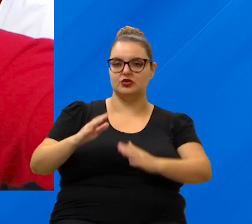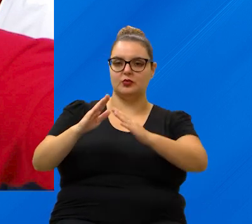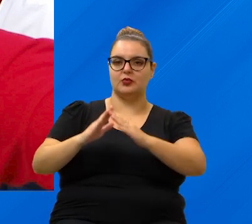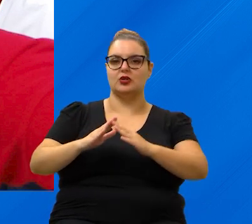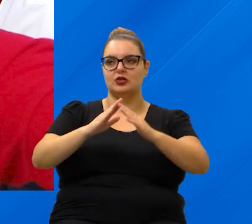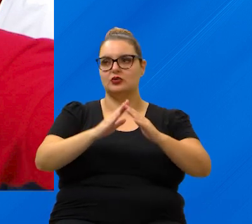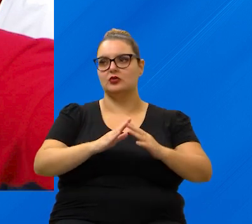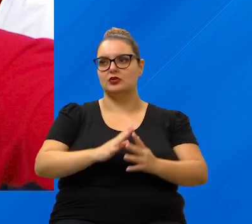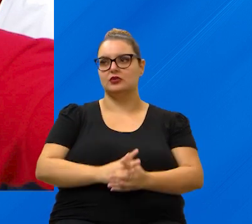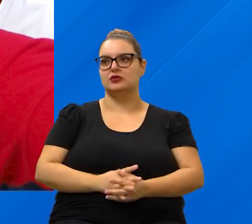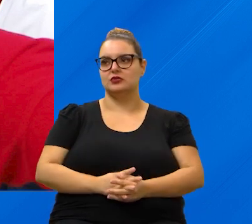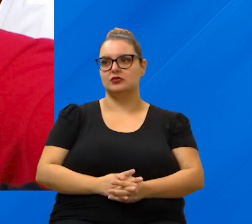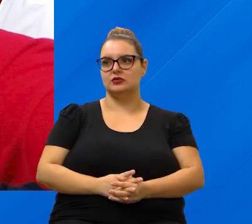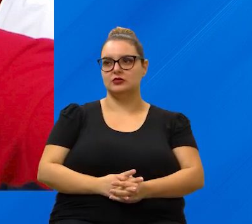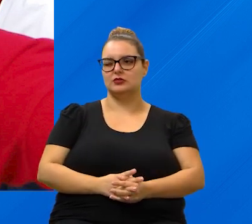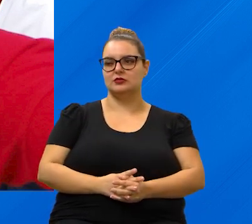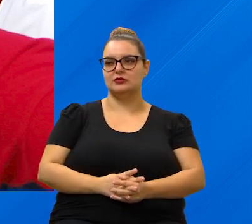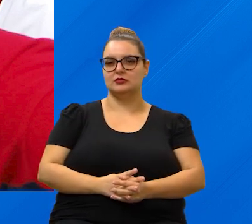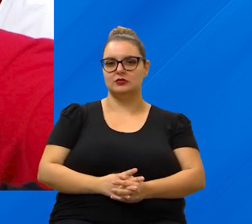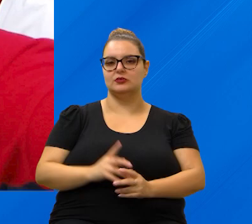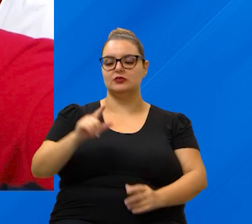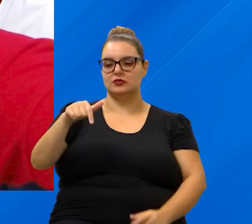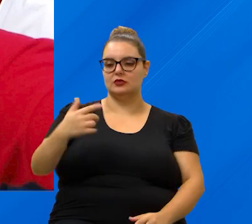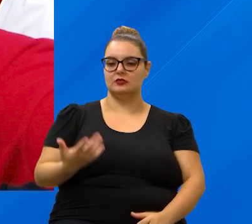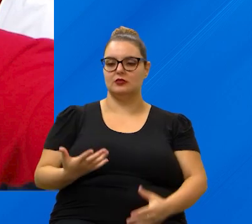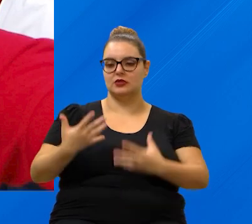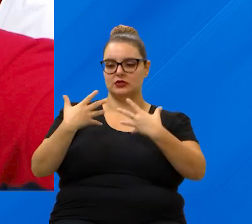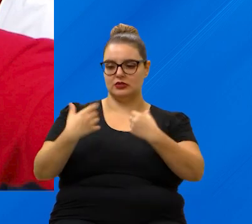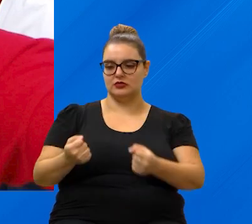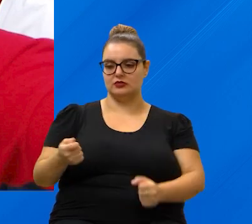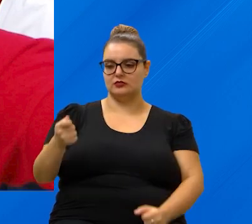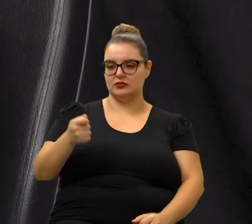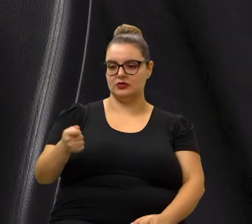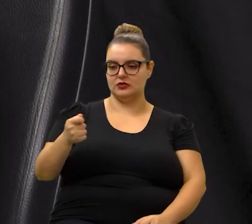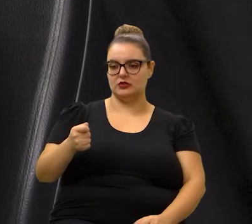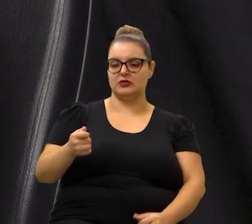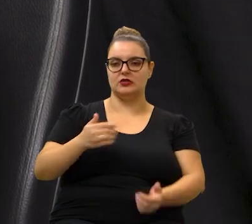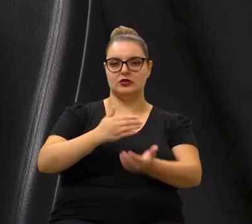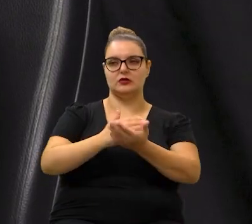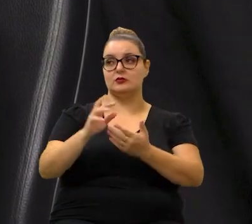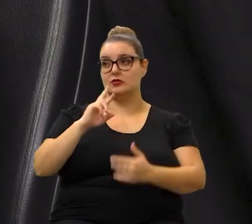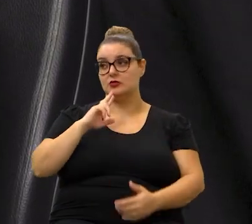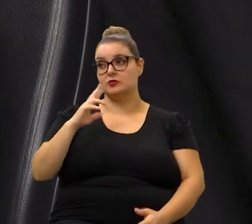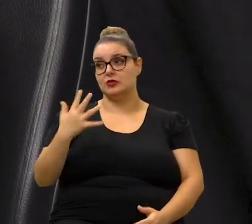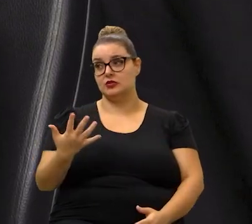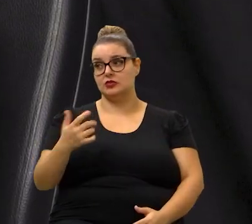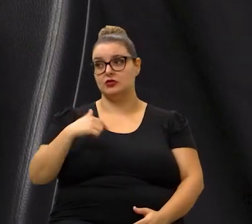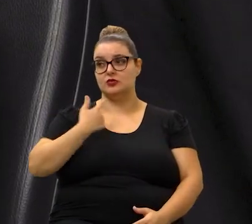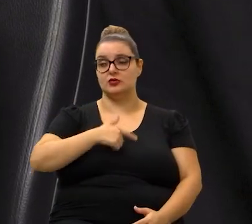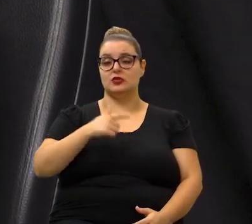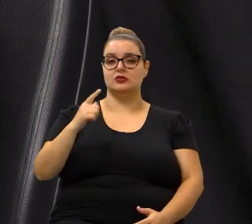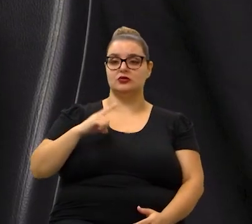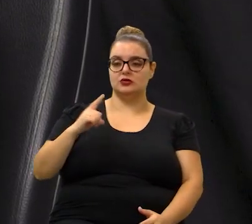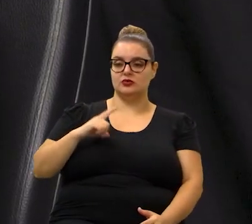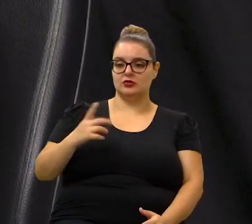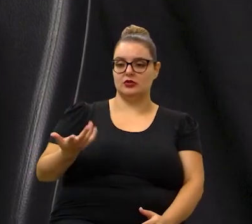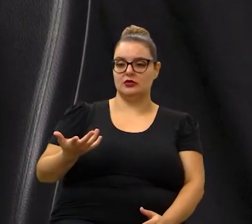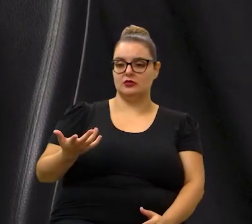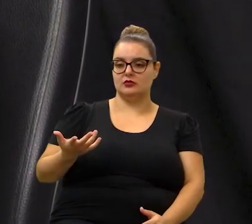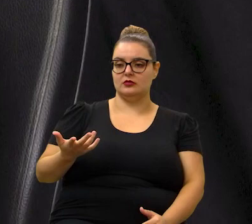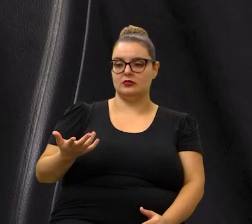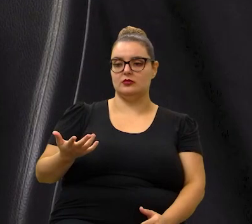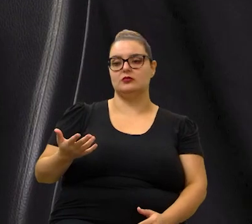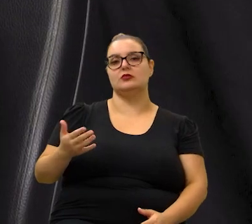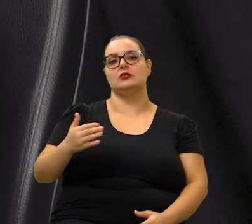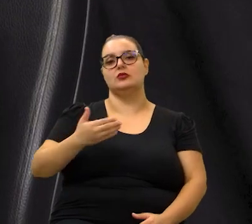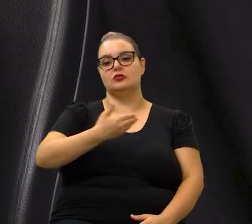de moradores e logo após quando eu assumo a associação começo a resolver nós tivemos na época Ainda